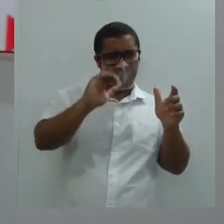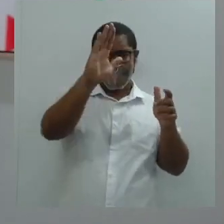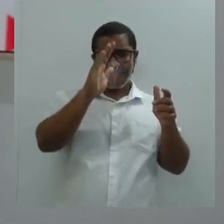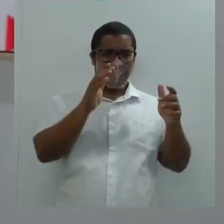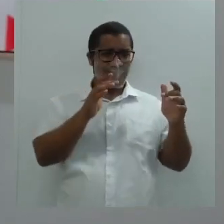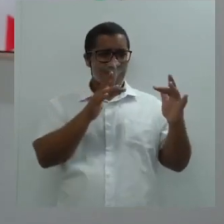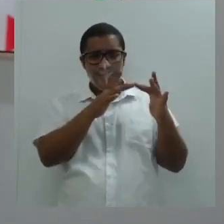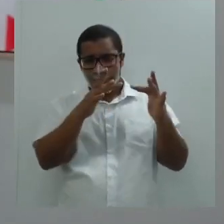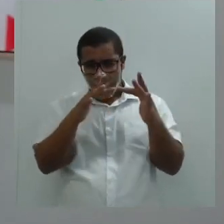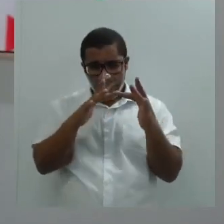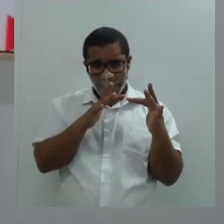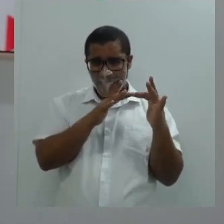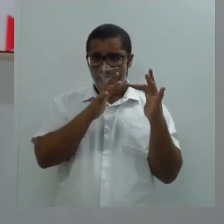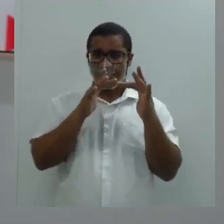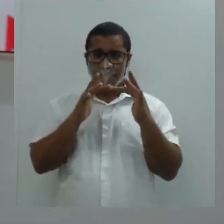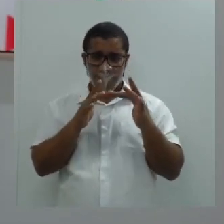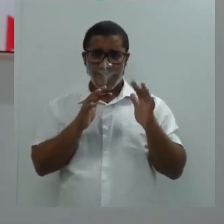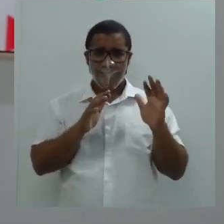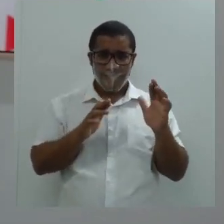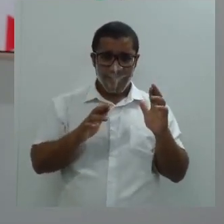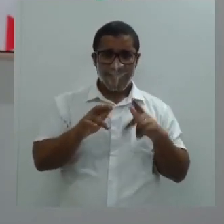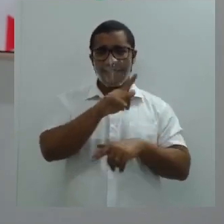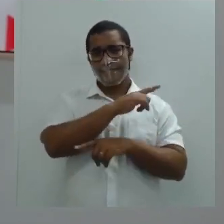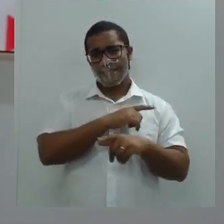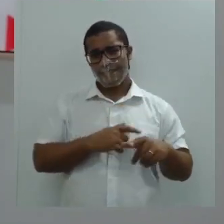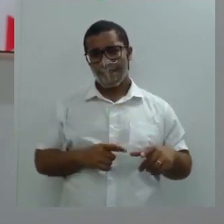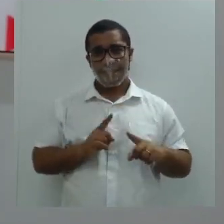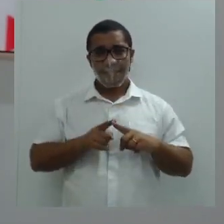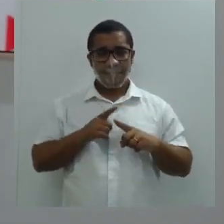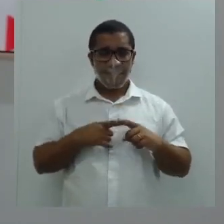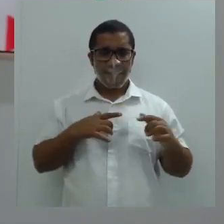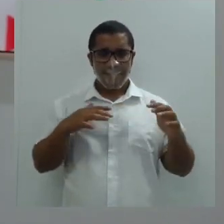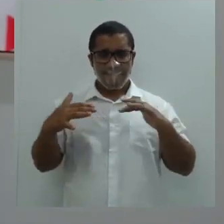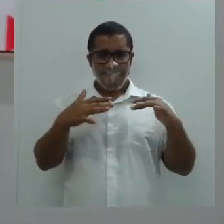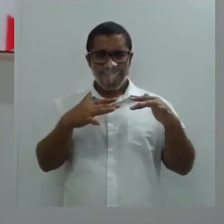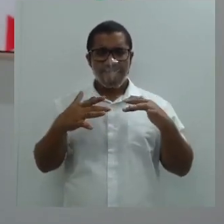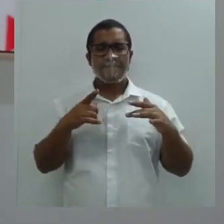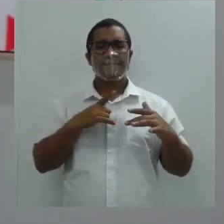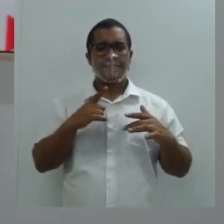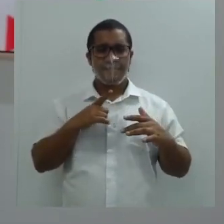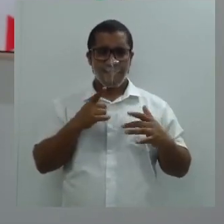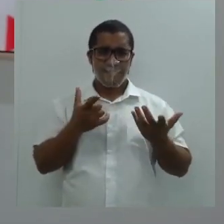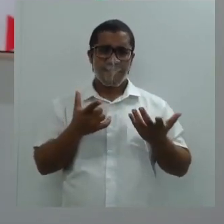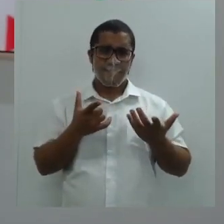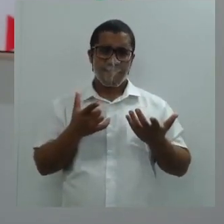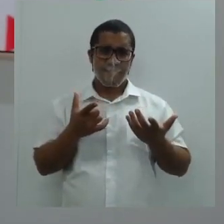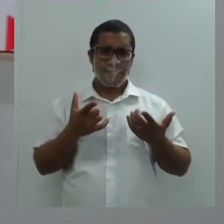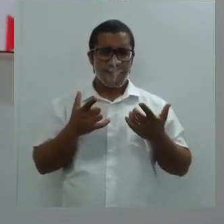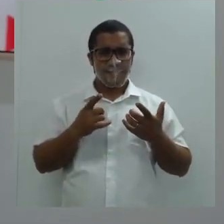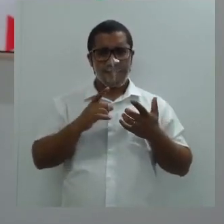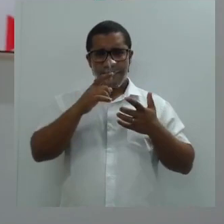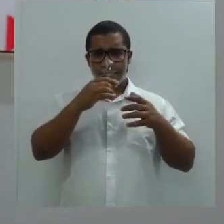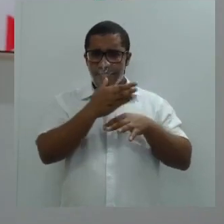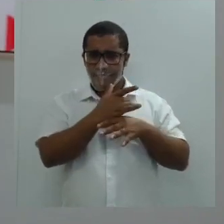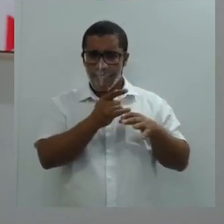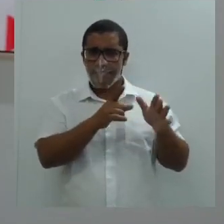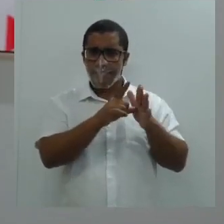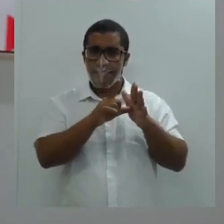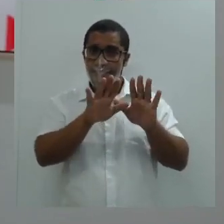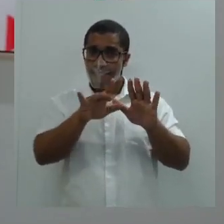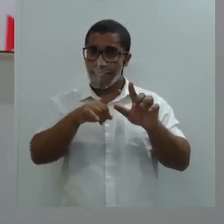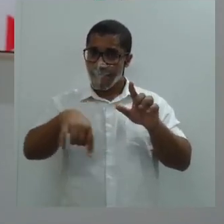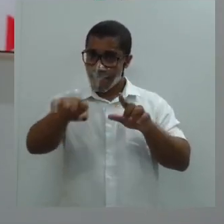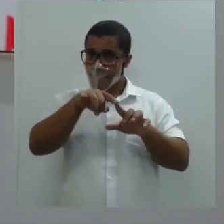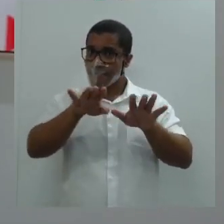visto que há uma acirrada disputa empresarial e mercadológica. E aí também a gente tem que tomar cuidado,